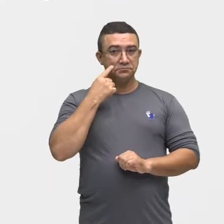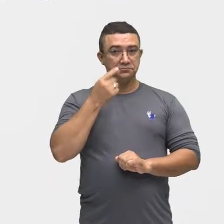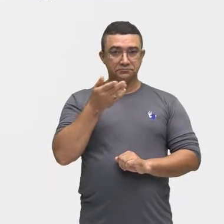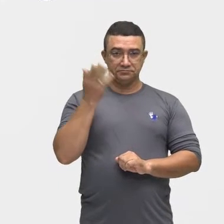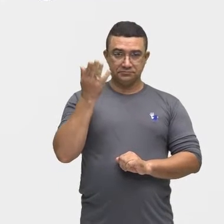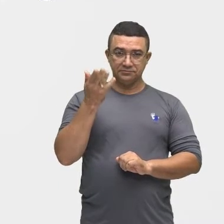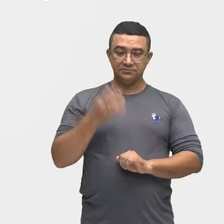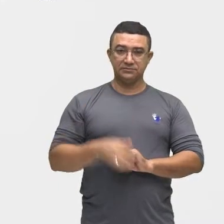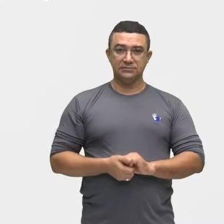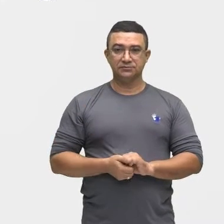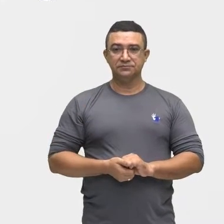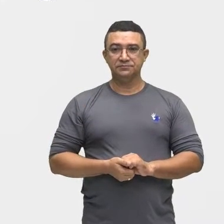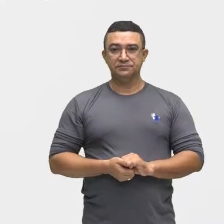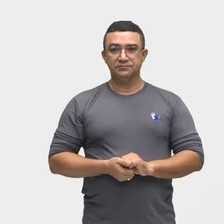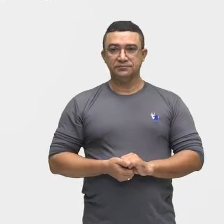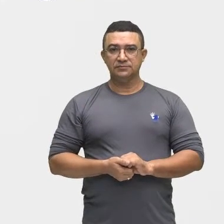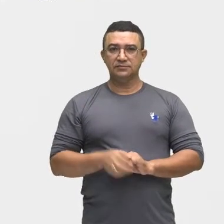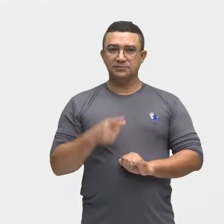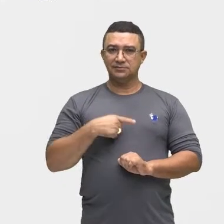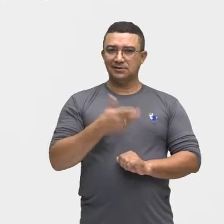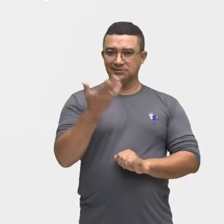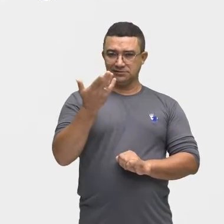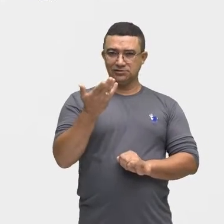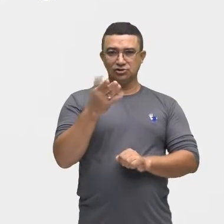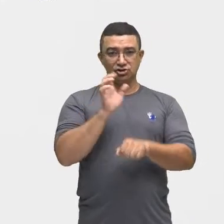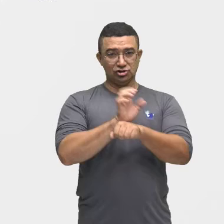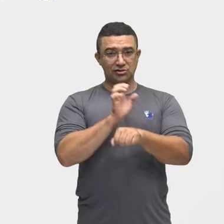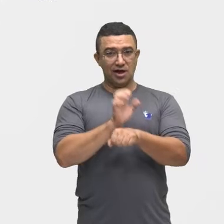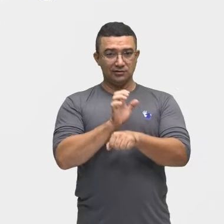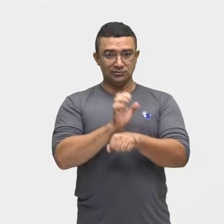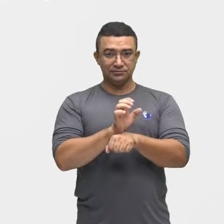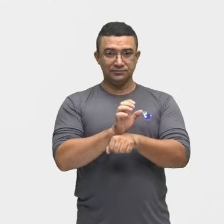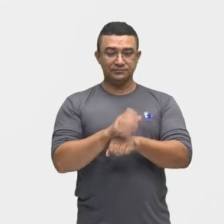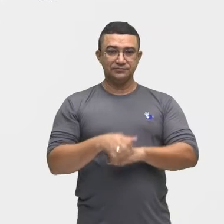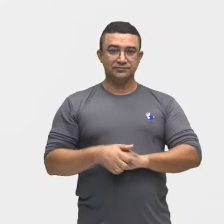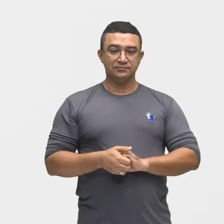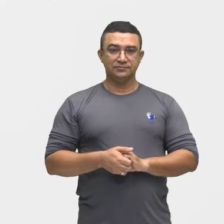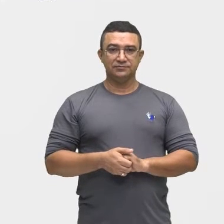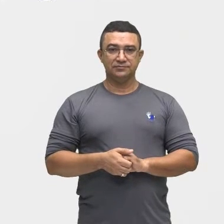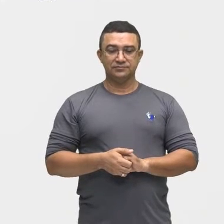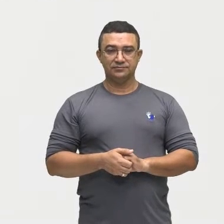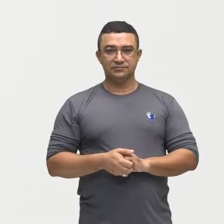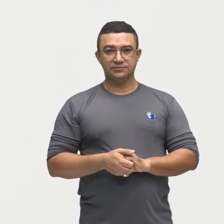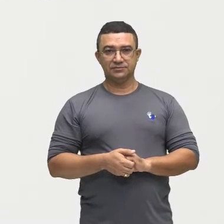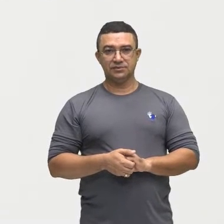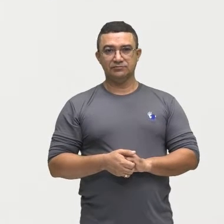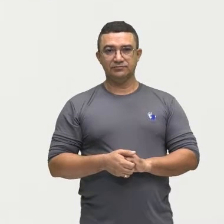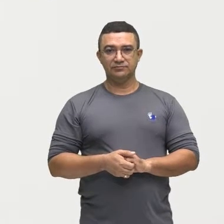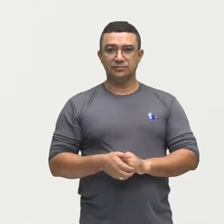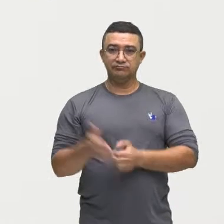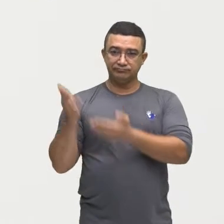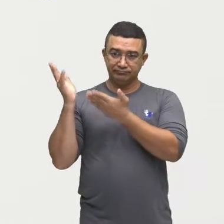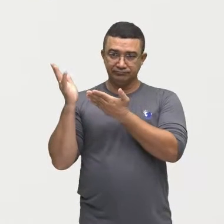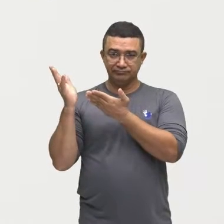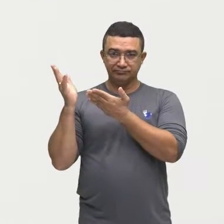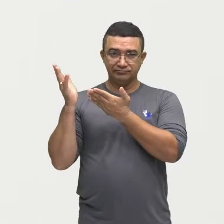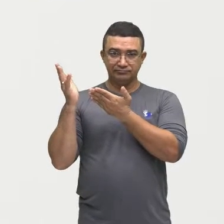primeiramente essa região. Então, nós temos aí os estados que vão compor a região Nordeste, né? Nós temos